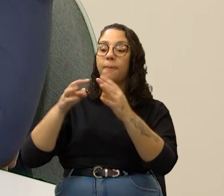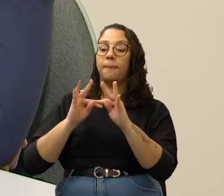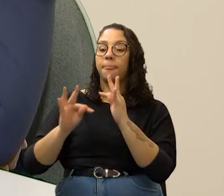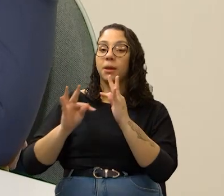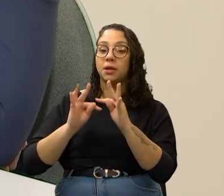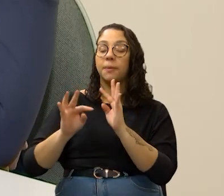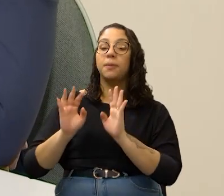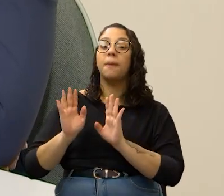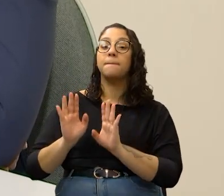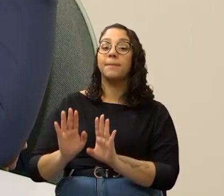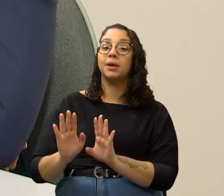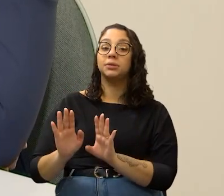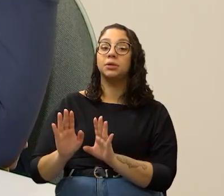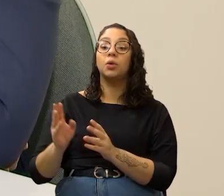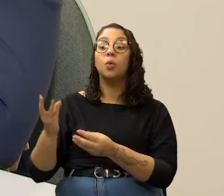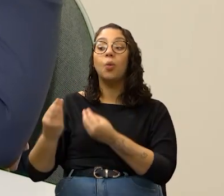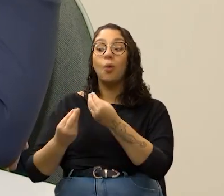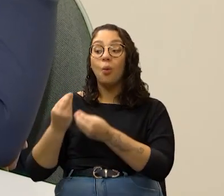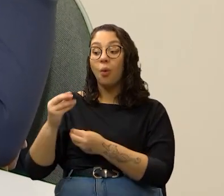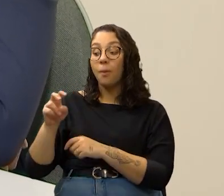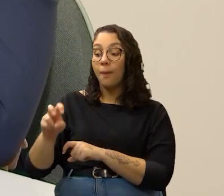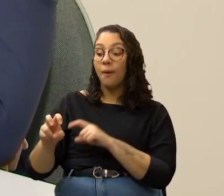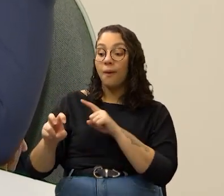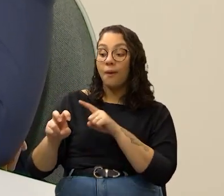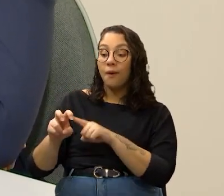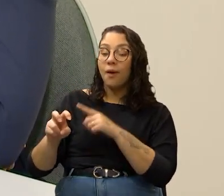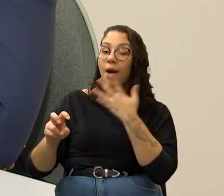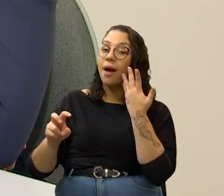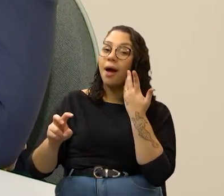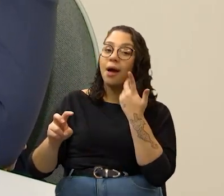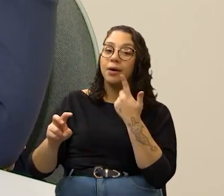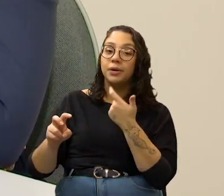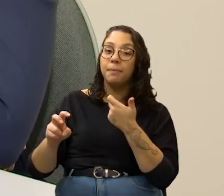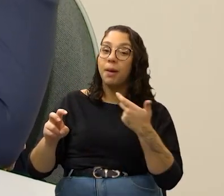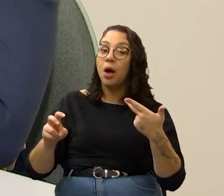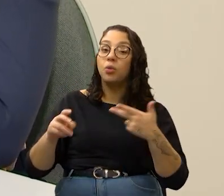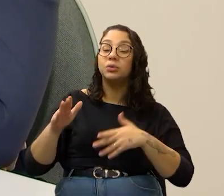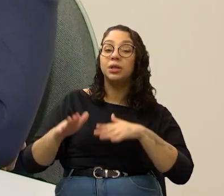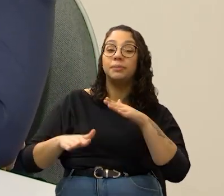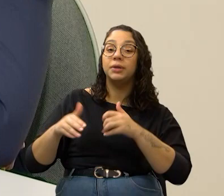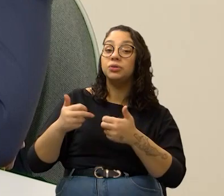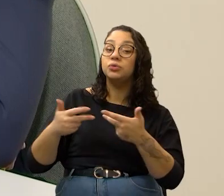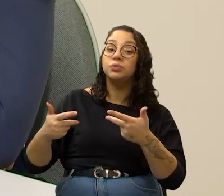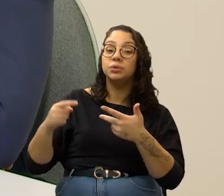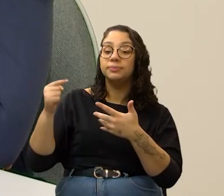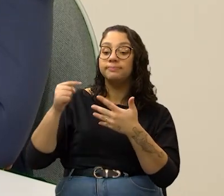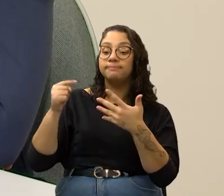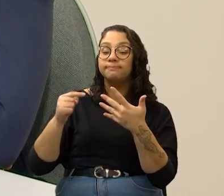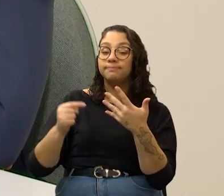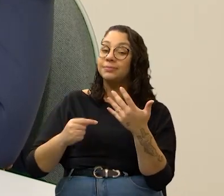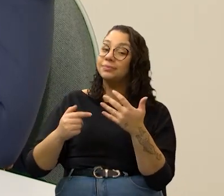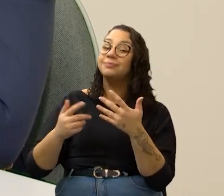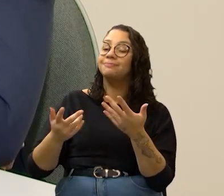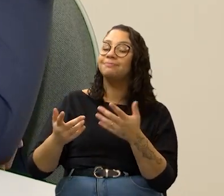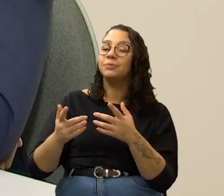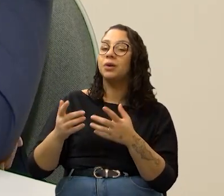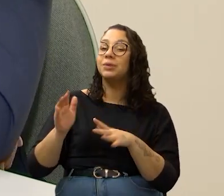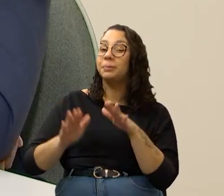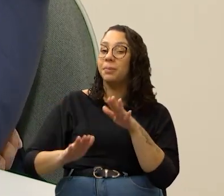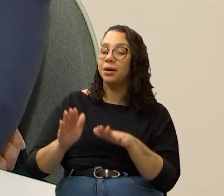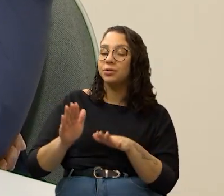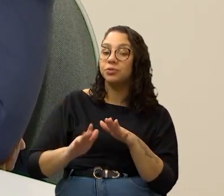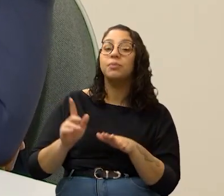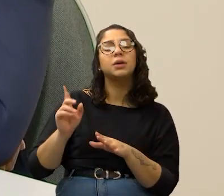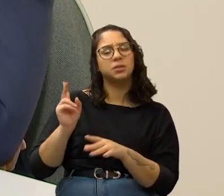terapia, mas o como aquele paciente vai responder à terapia depende de alguns fatores. Mas